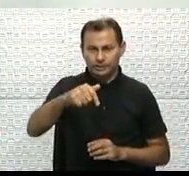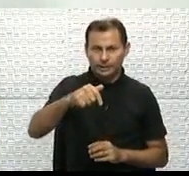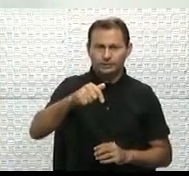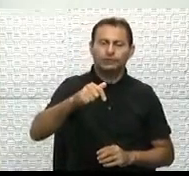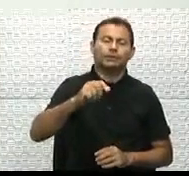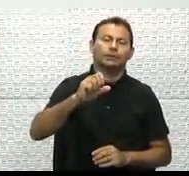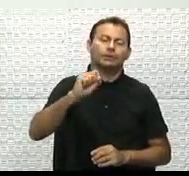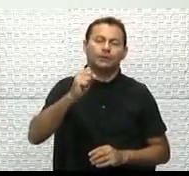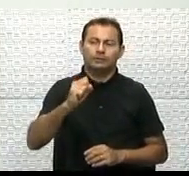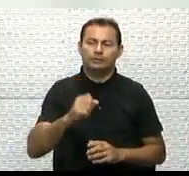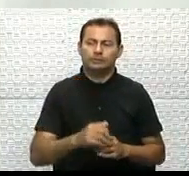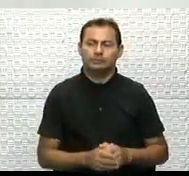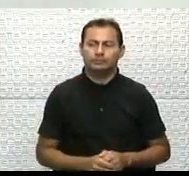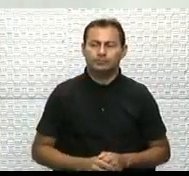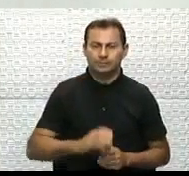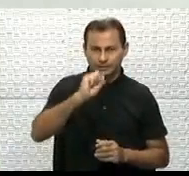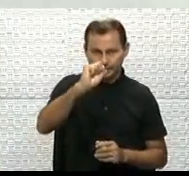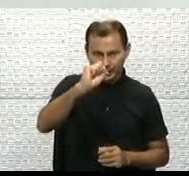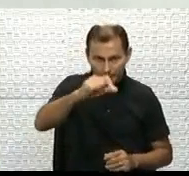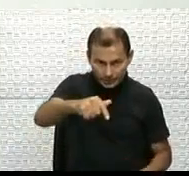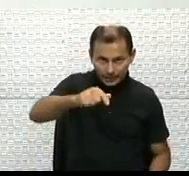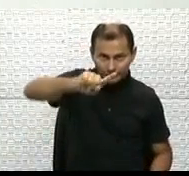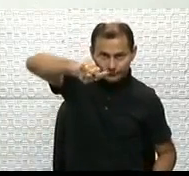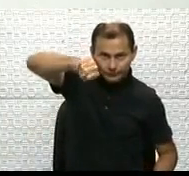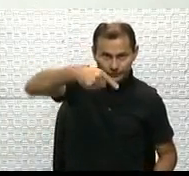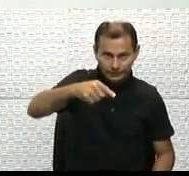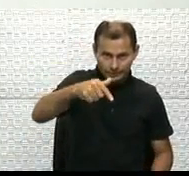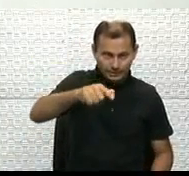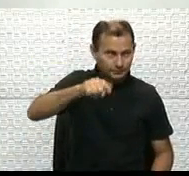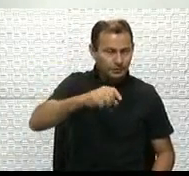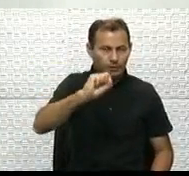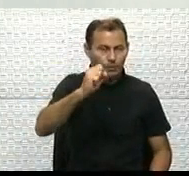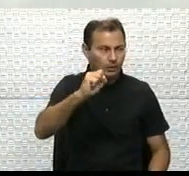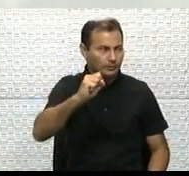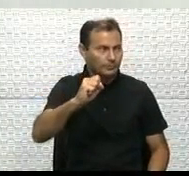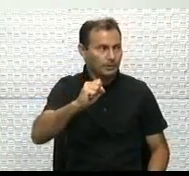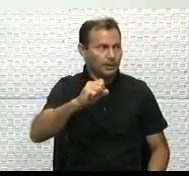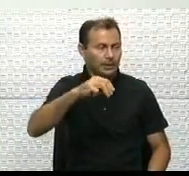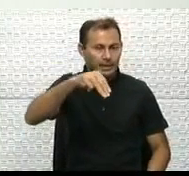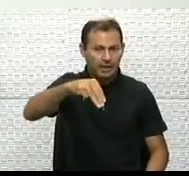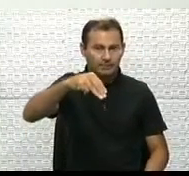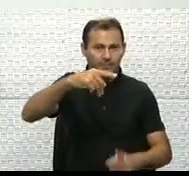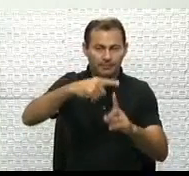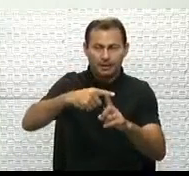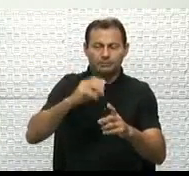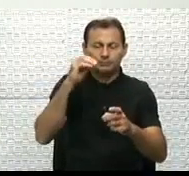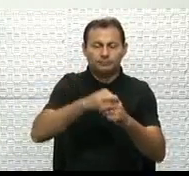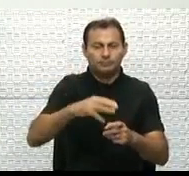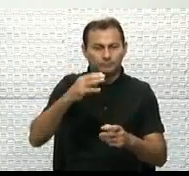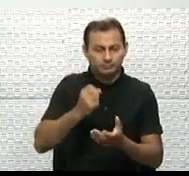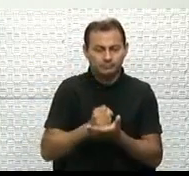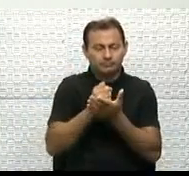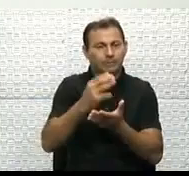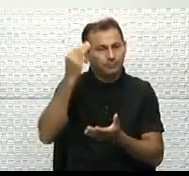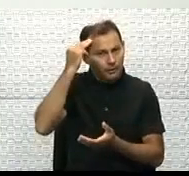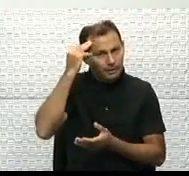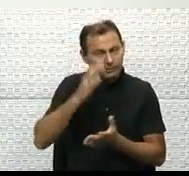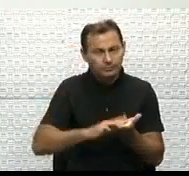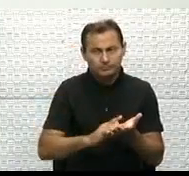Então, 7, vírgula, vírgula da calculadora, o 8, M+. Aí você registra na memória da